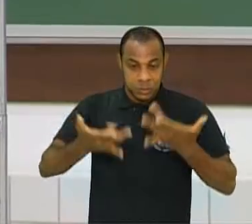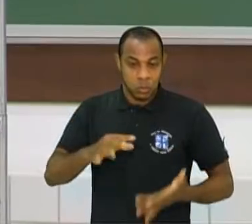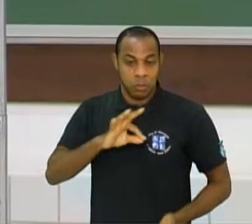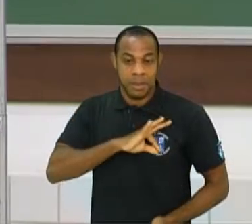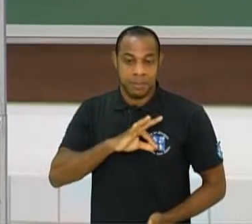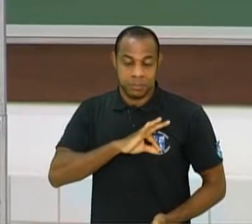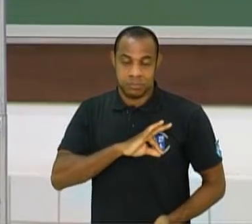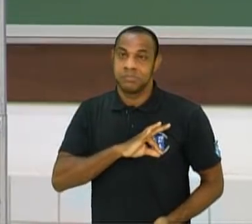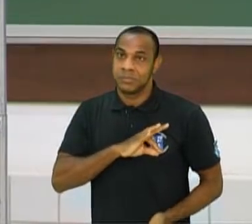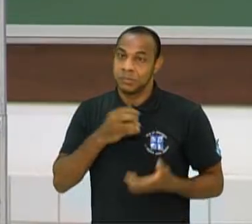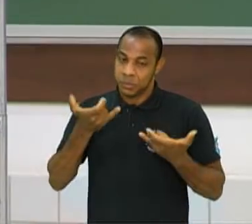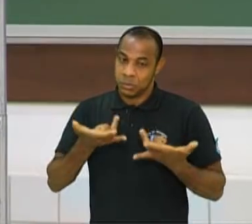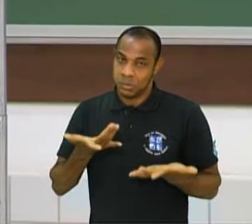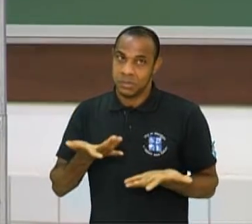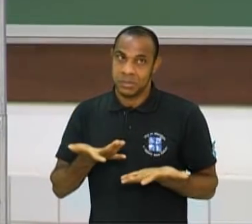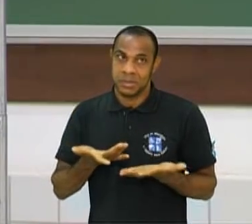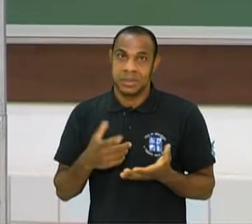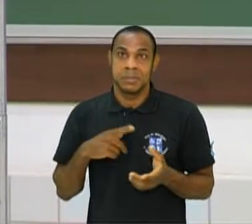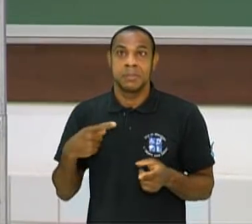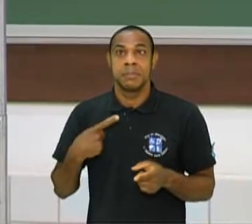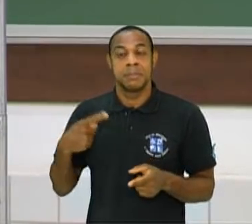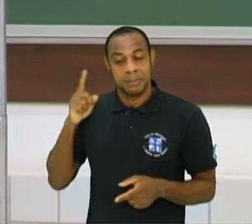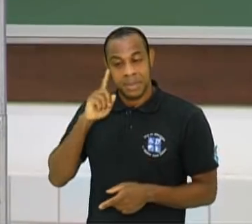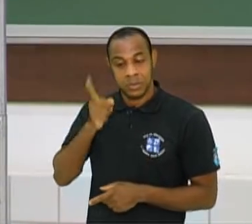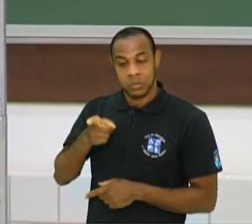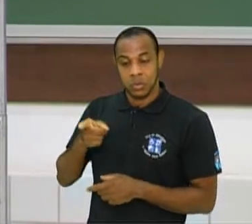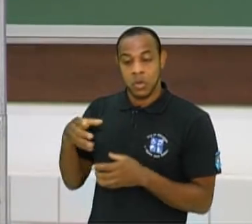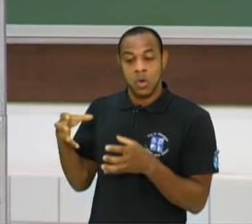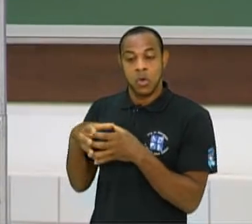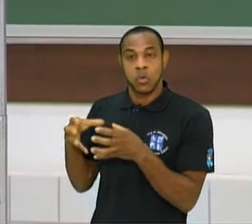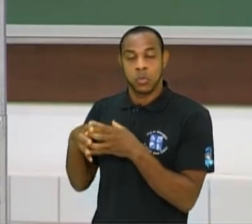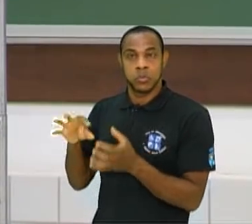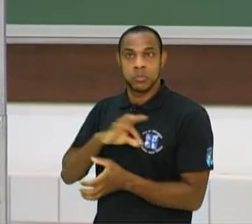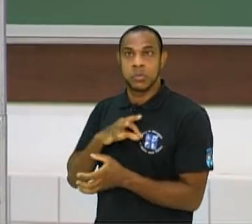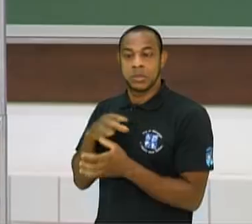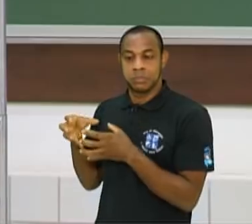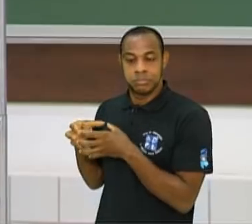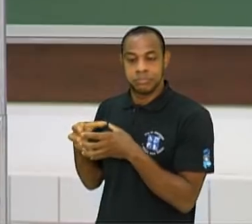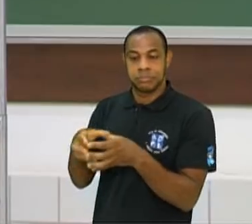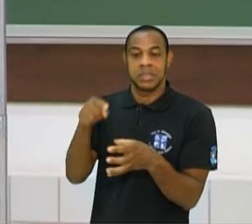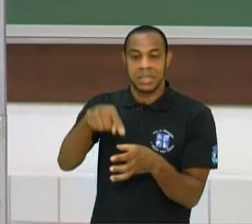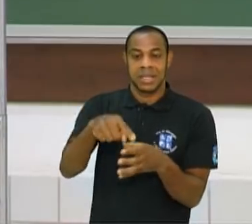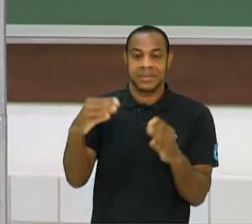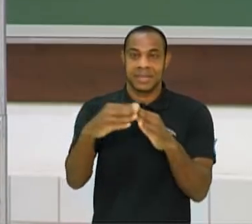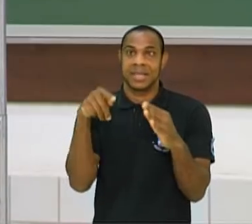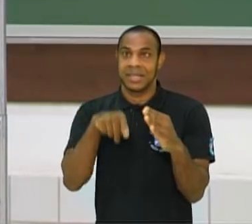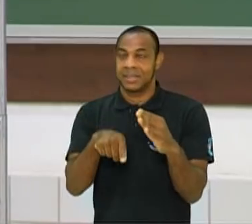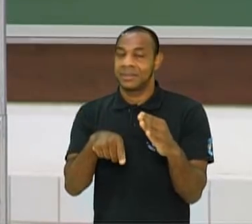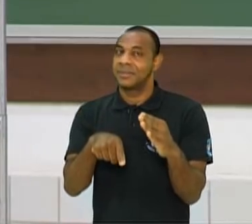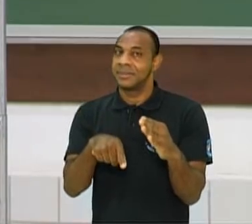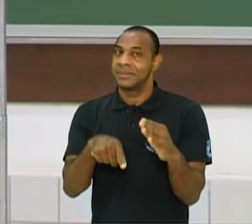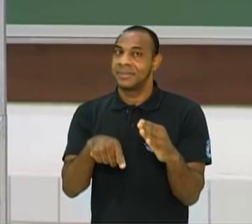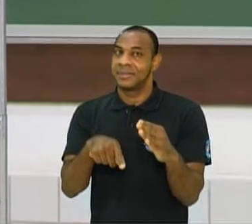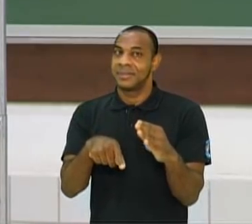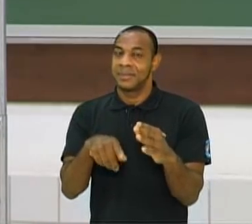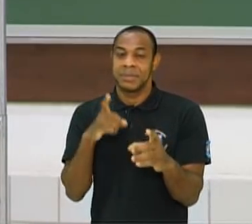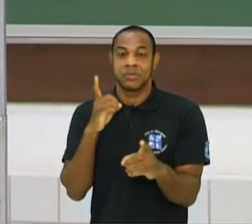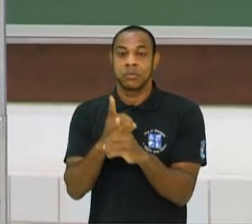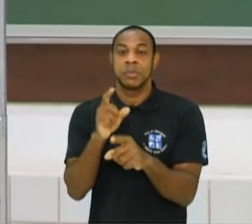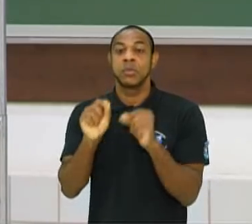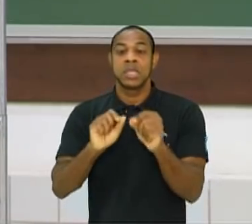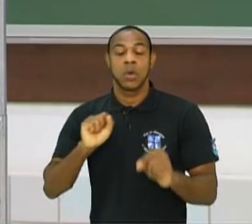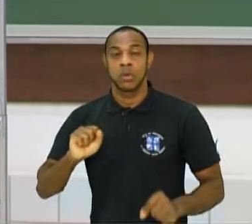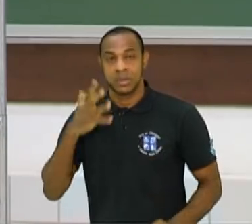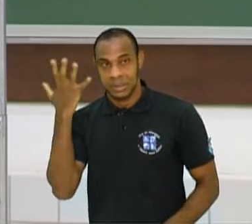de pessoas desaparecidas, que mandou uma equipe lá no local, na cena do crime, vamos dizer assim, né? E ela